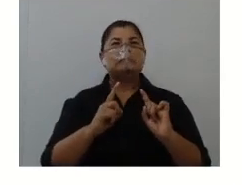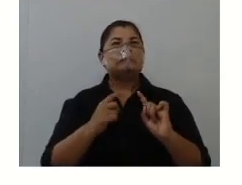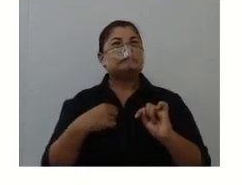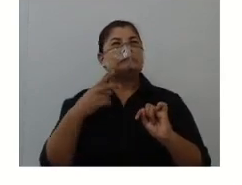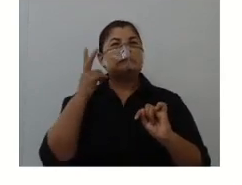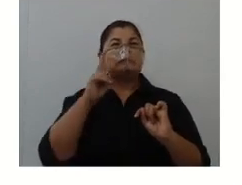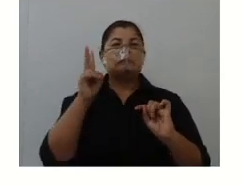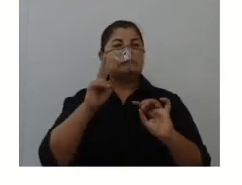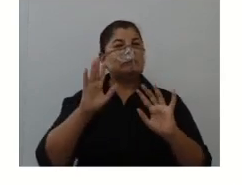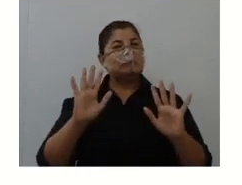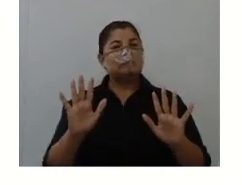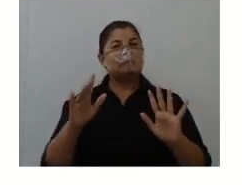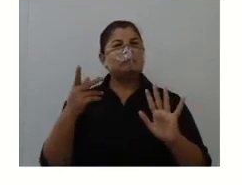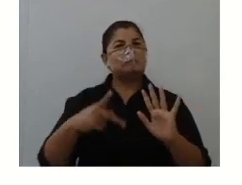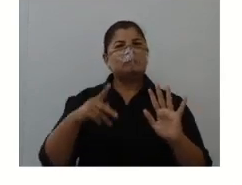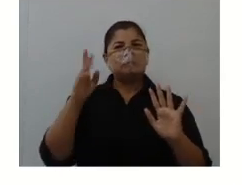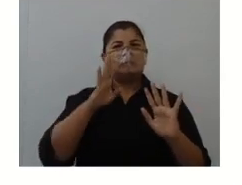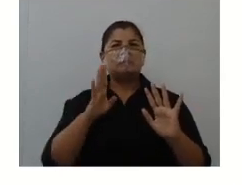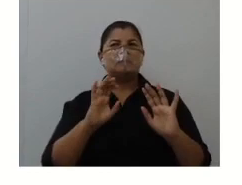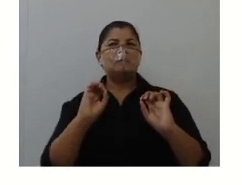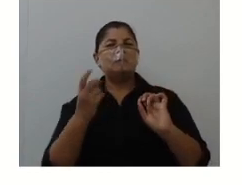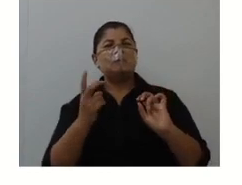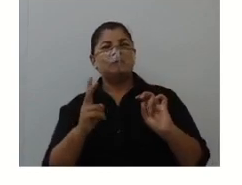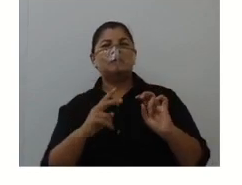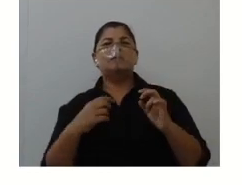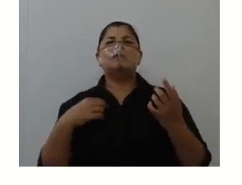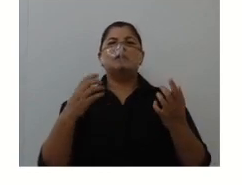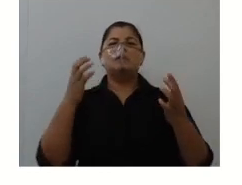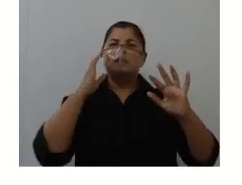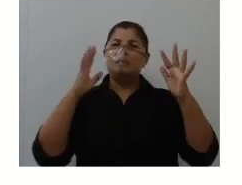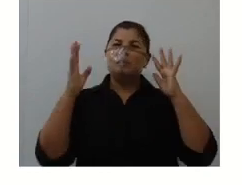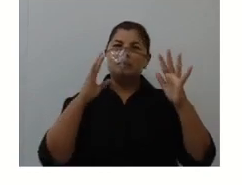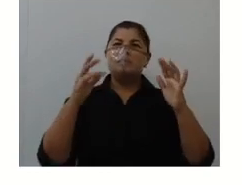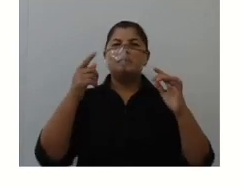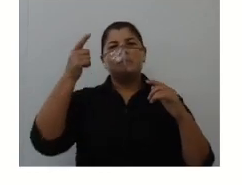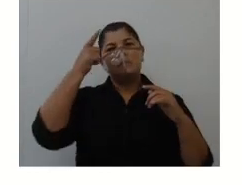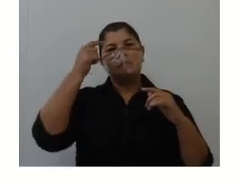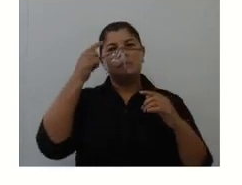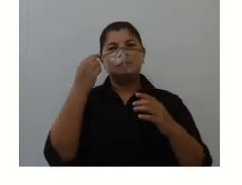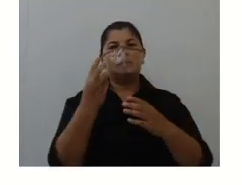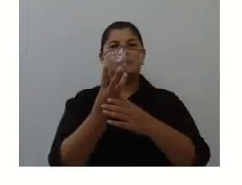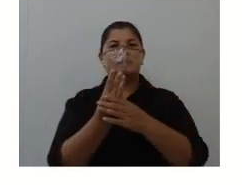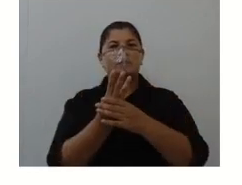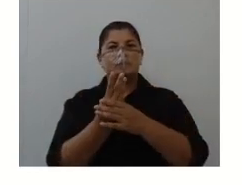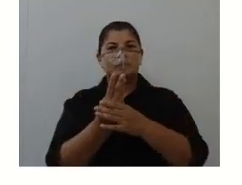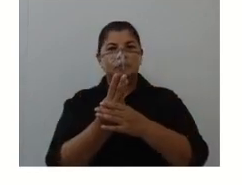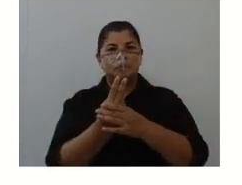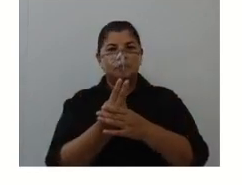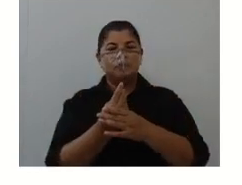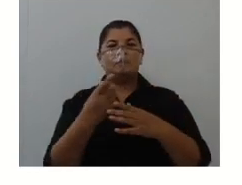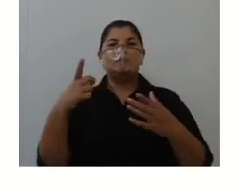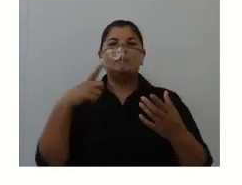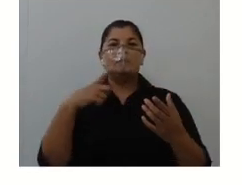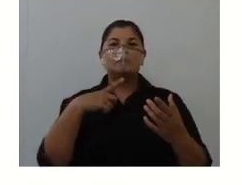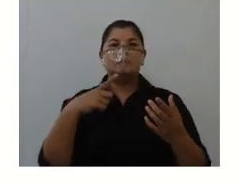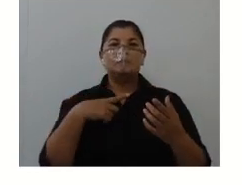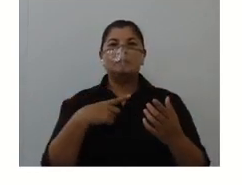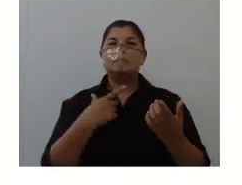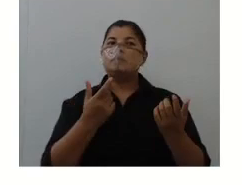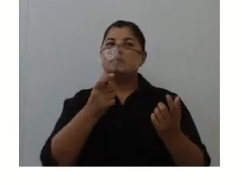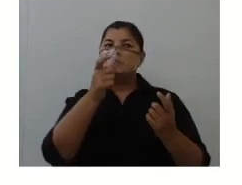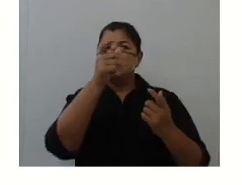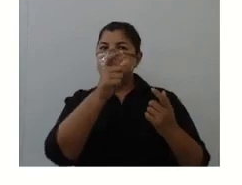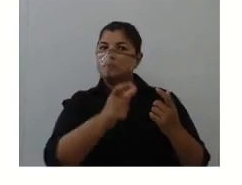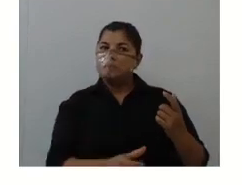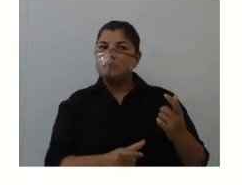que não. Bom, vamos embora. Mas o que importa é a teoria dele. Eu sei que ele foi professor há muito tempo da Universidade Federal de Pernambuco e Marcuse foi um dos caras